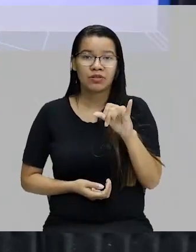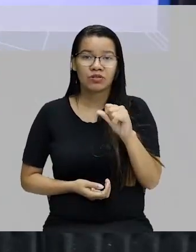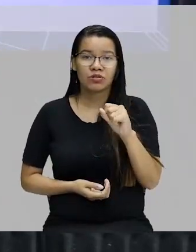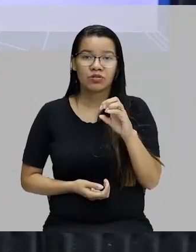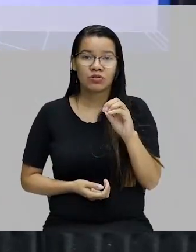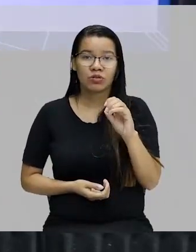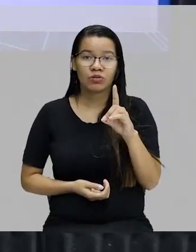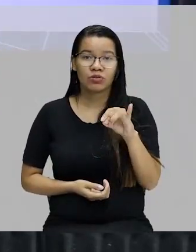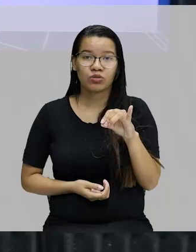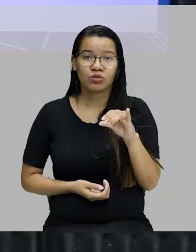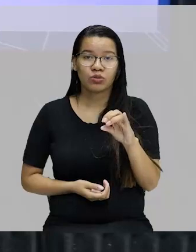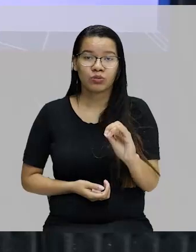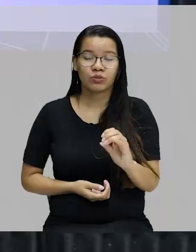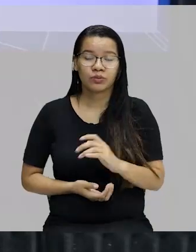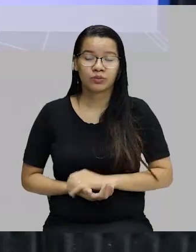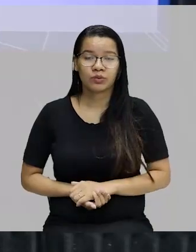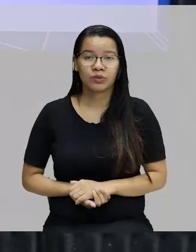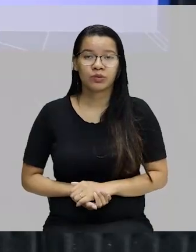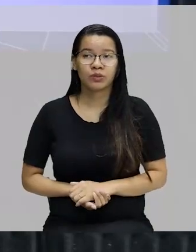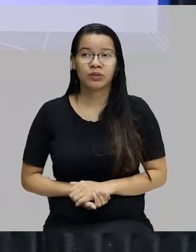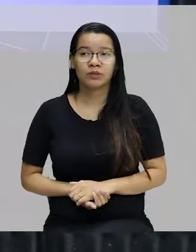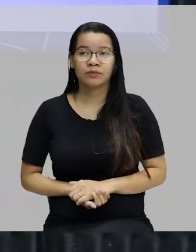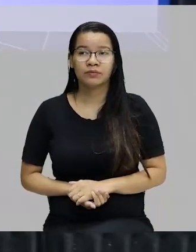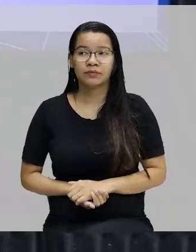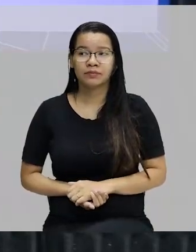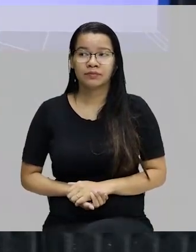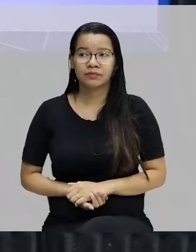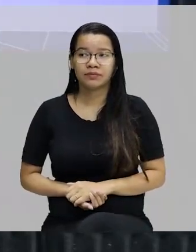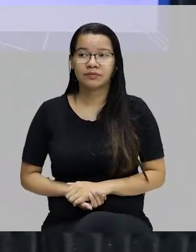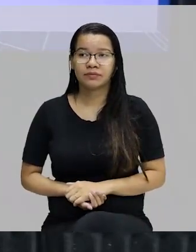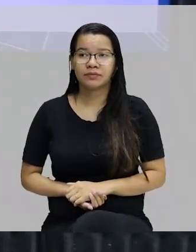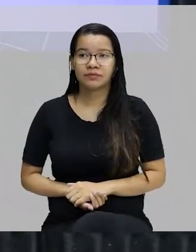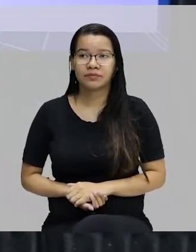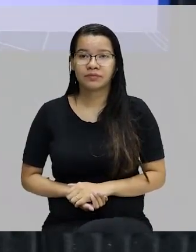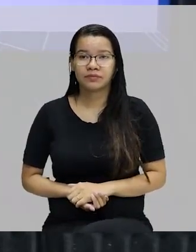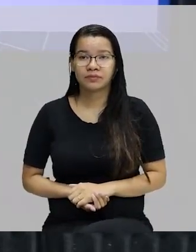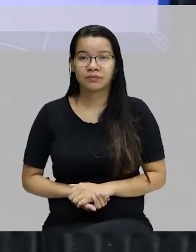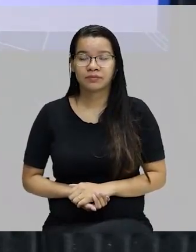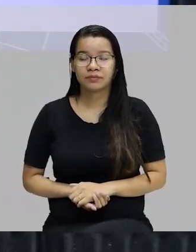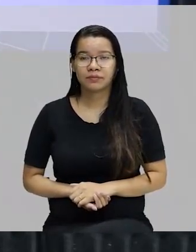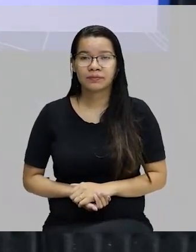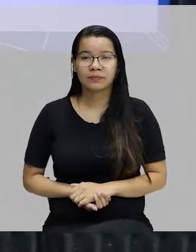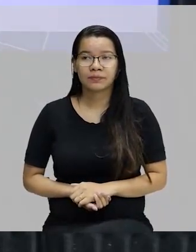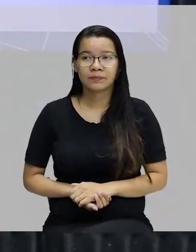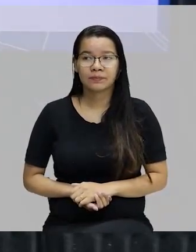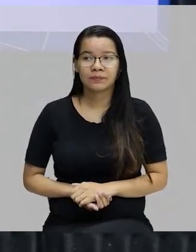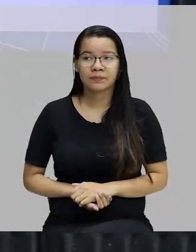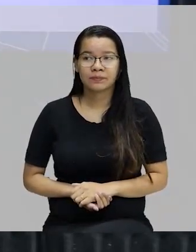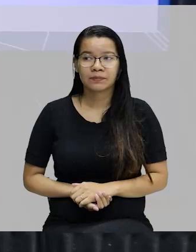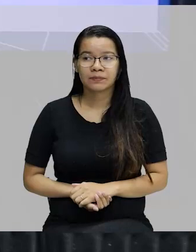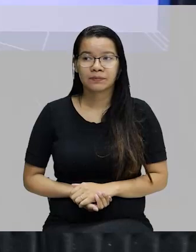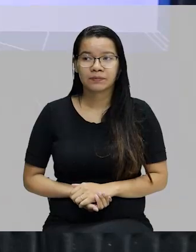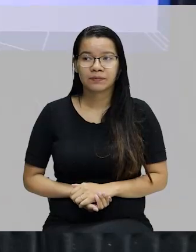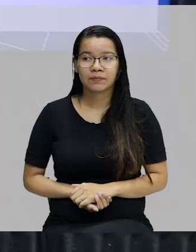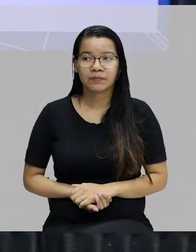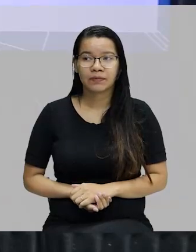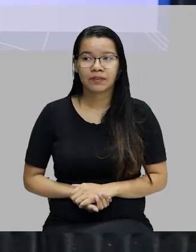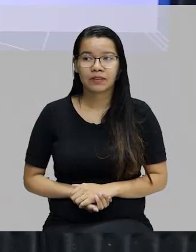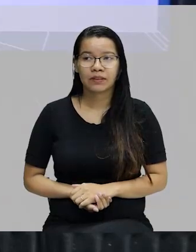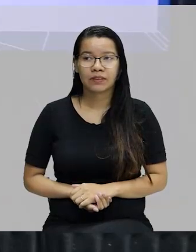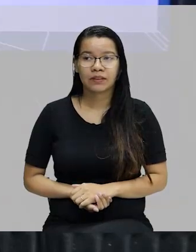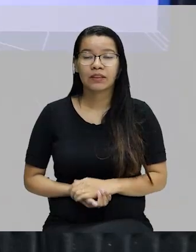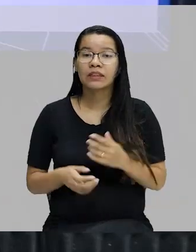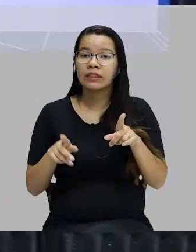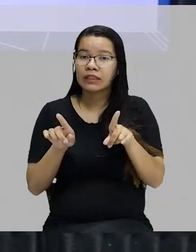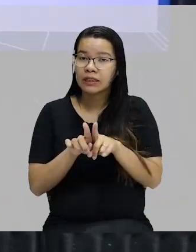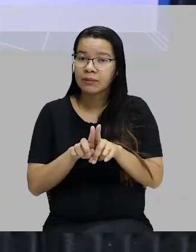dá intensidade ao advérbio quickly, que significa rápido, de maneira rápida ou rapidamente. E também